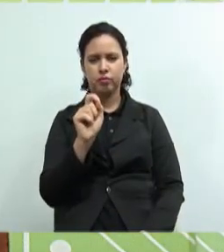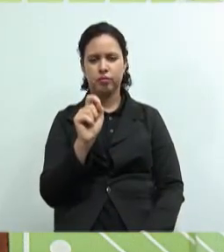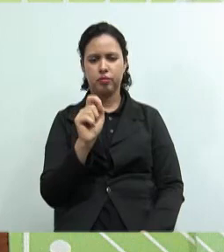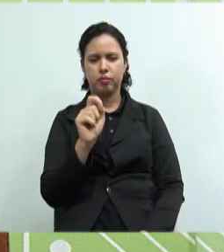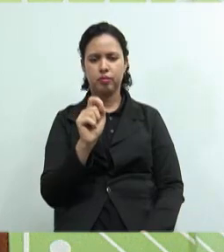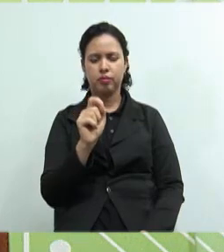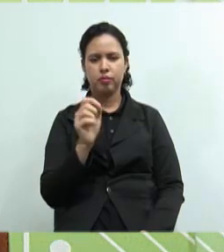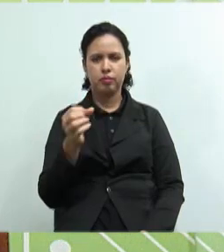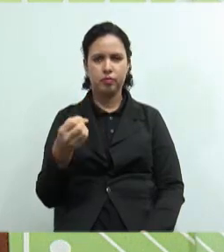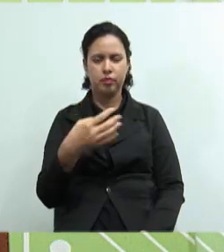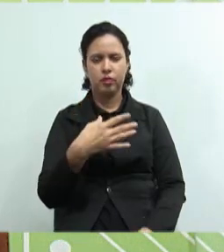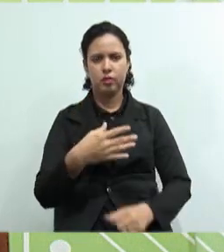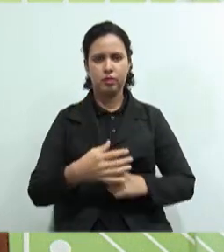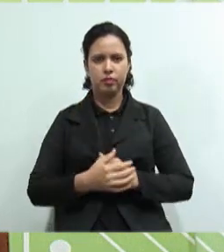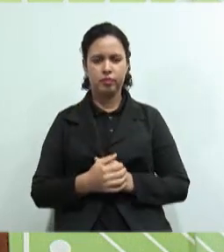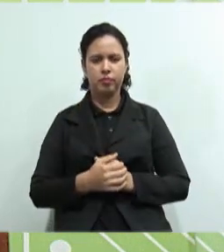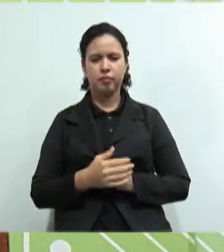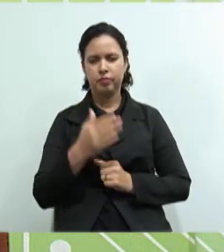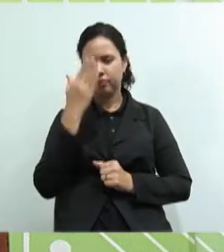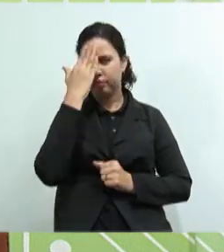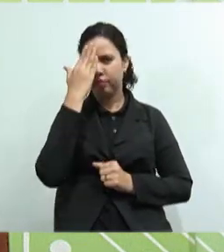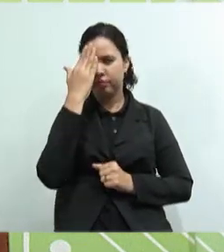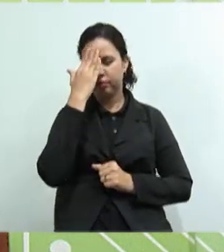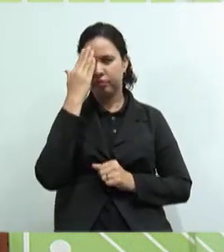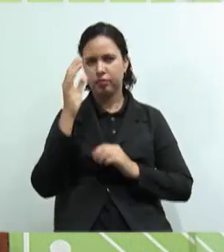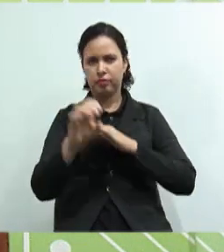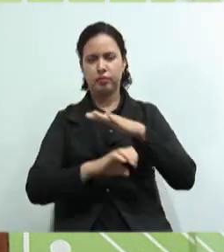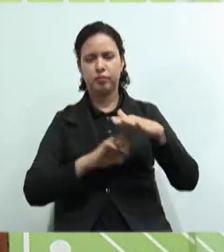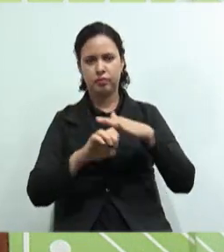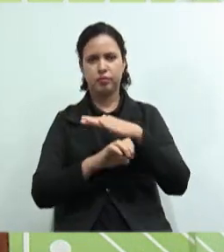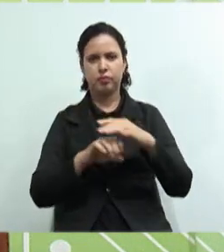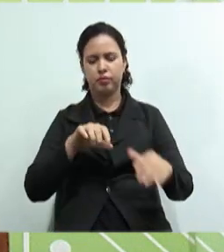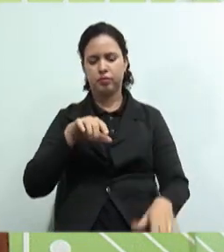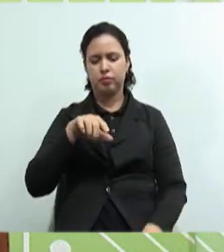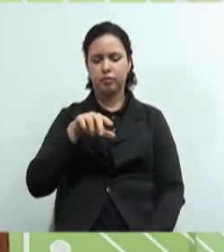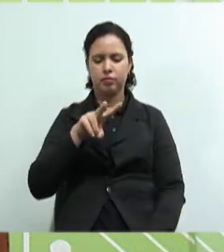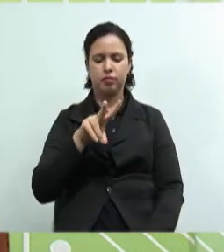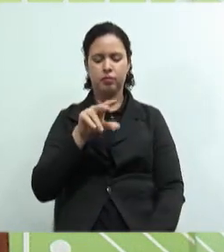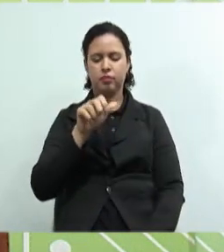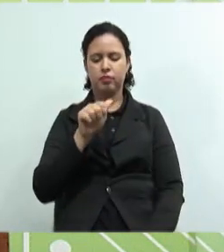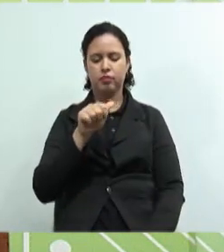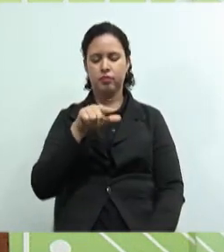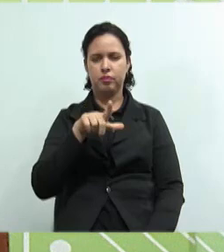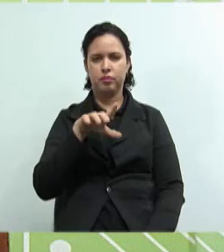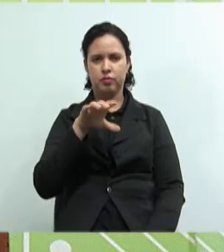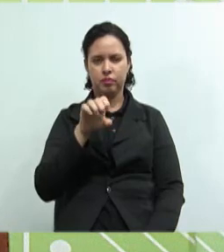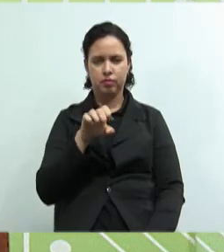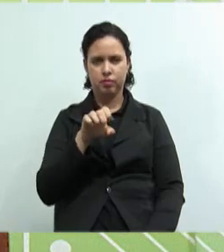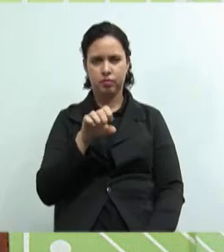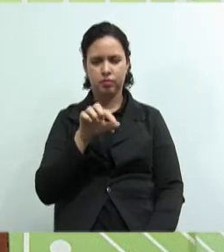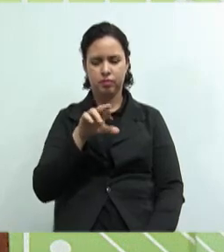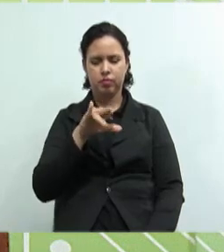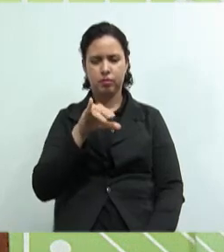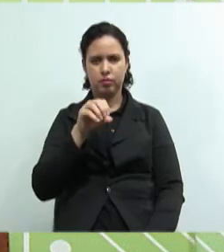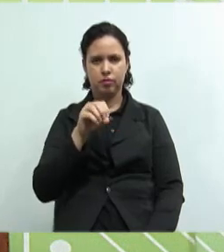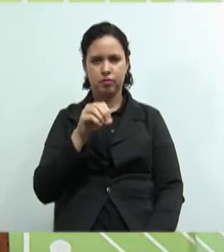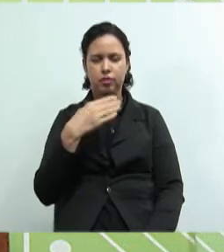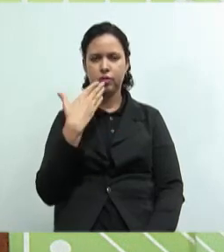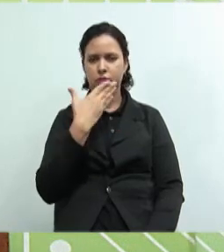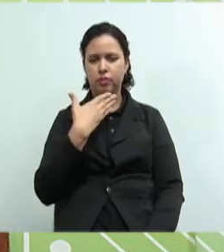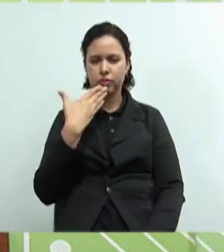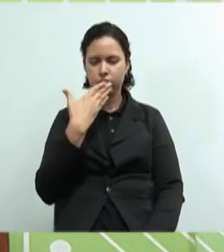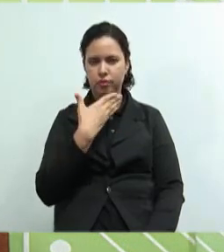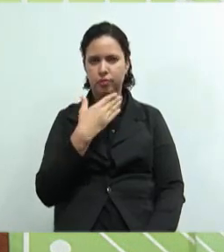relativamente recente. Você sabe, a empresa Vale do Rio Doce é uma empresa que faz extração mineral no Brasil. Ela já foi uma estatal, que significa que ela era uma